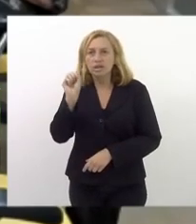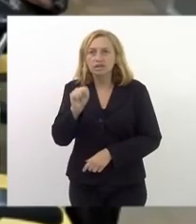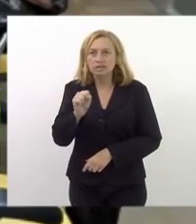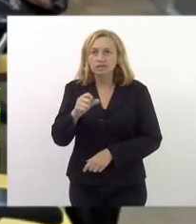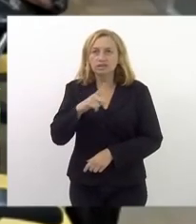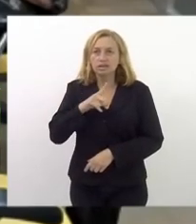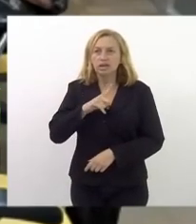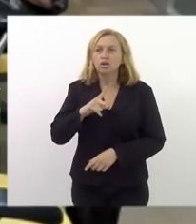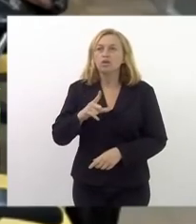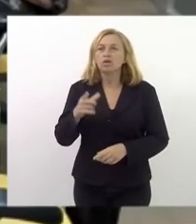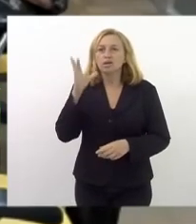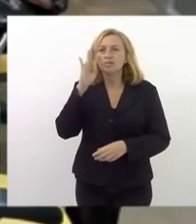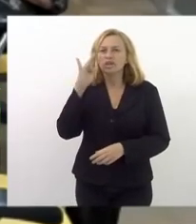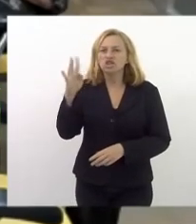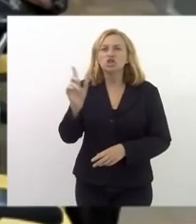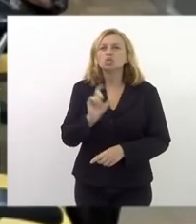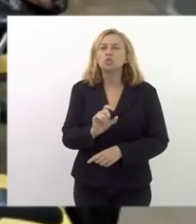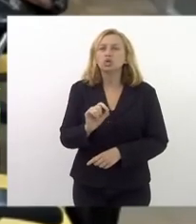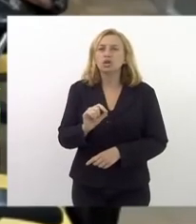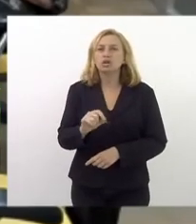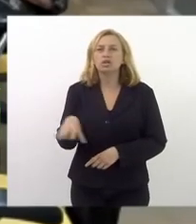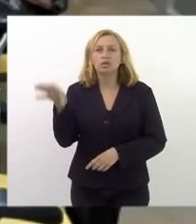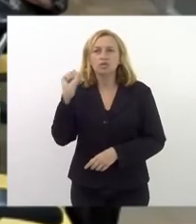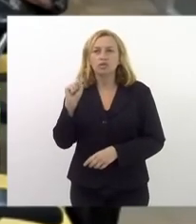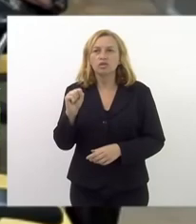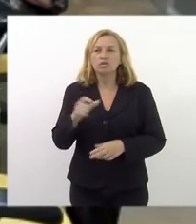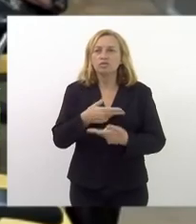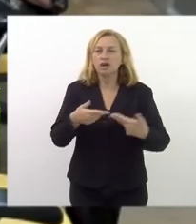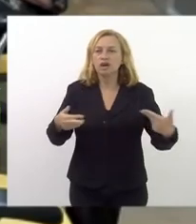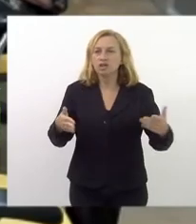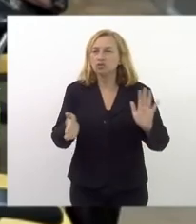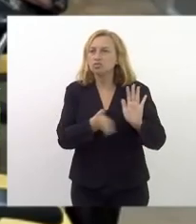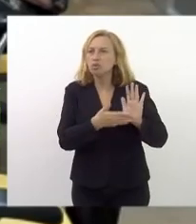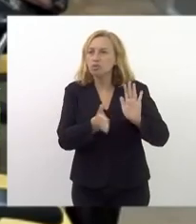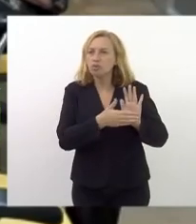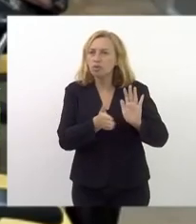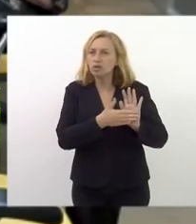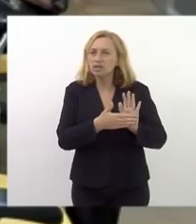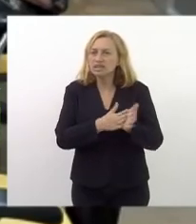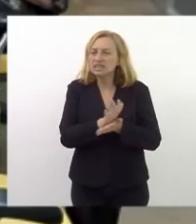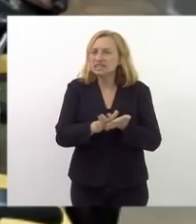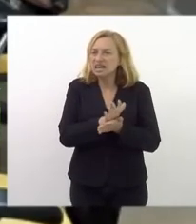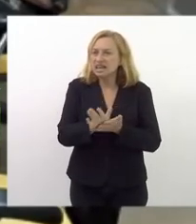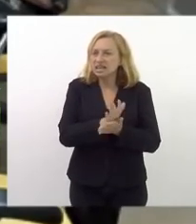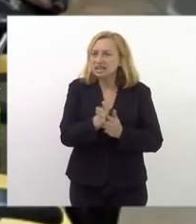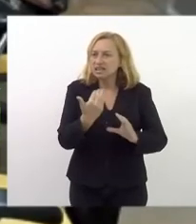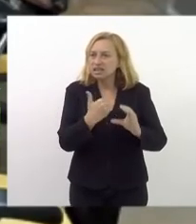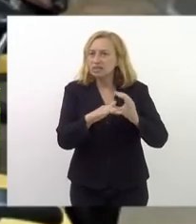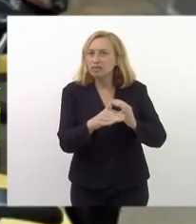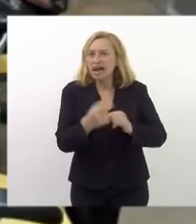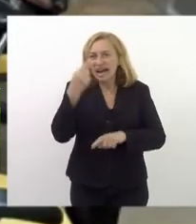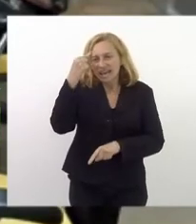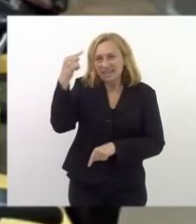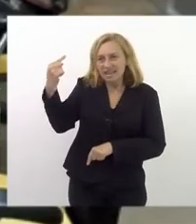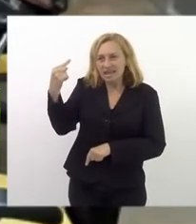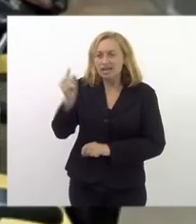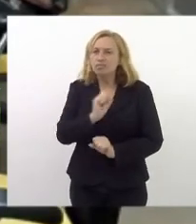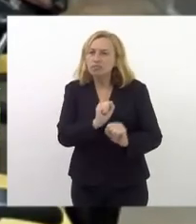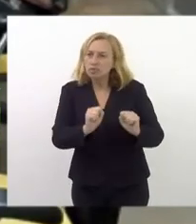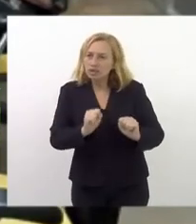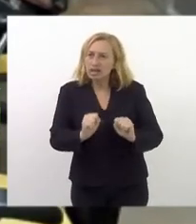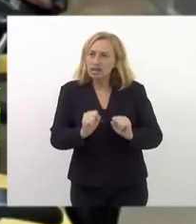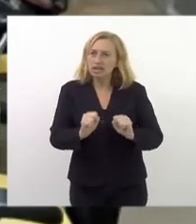que, que a gente está imaginando? Eu tenho escutado todas as propostas, não tem nada encaminhado. A ideia é que a gente